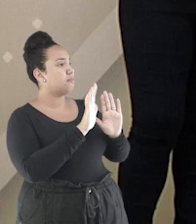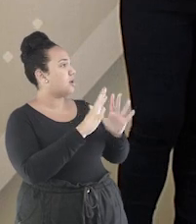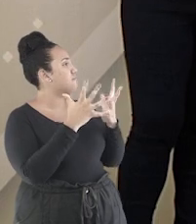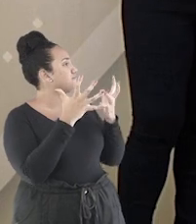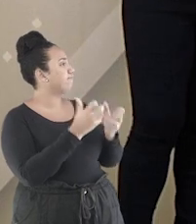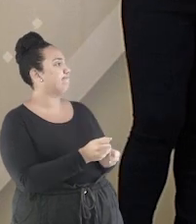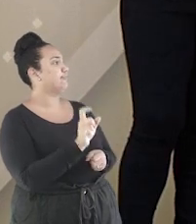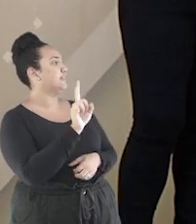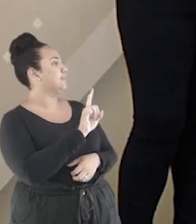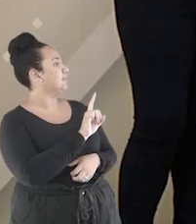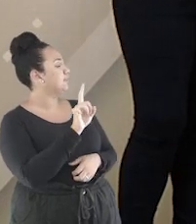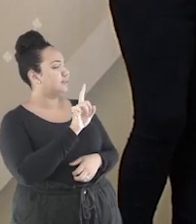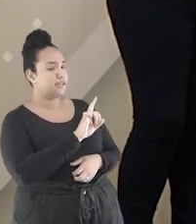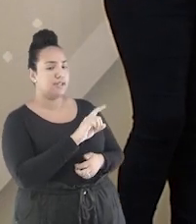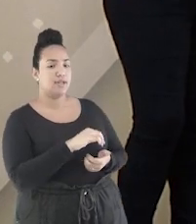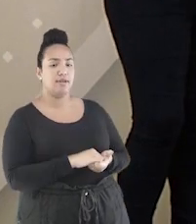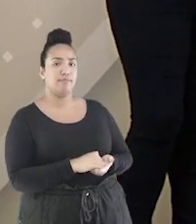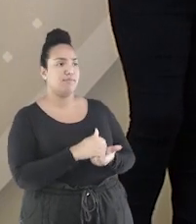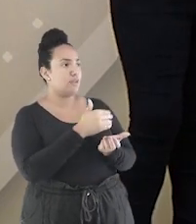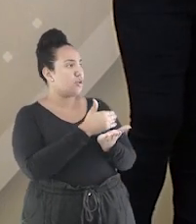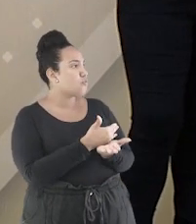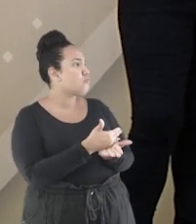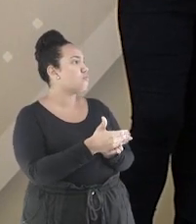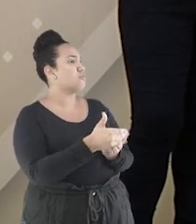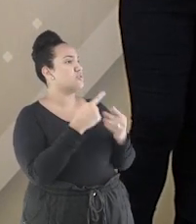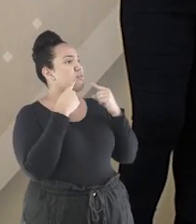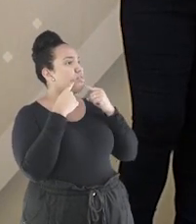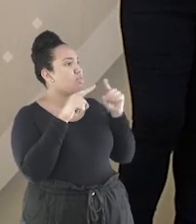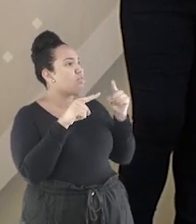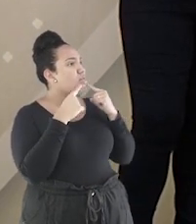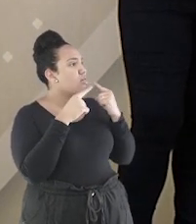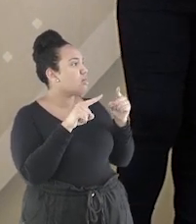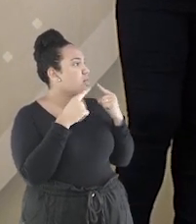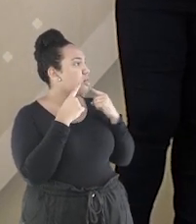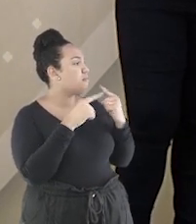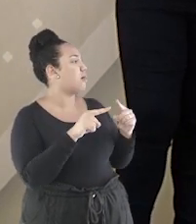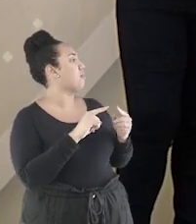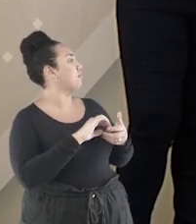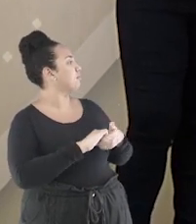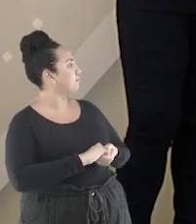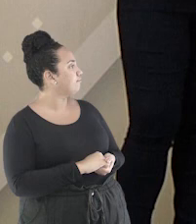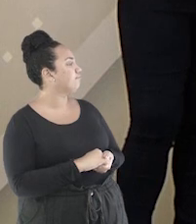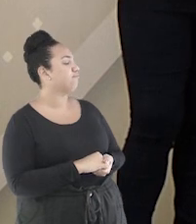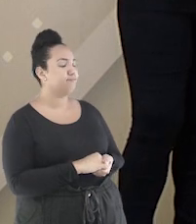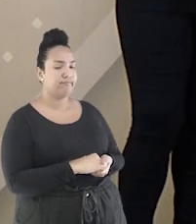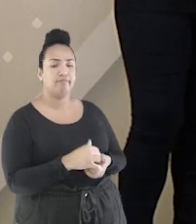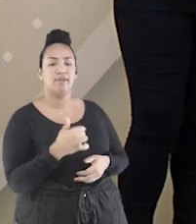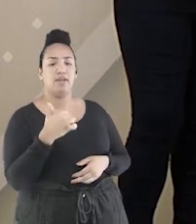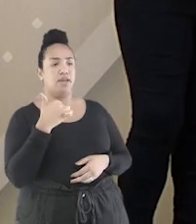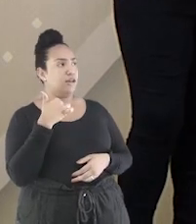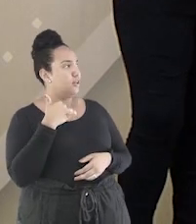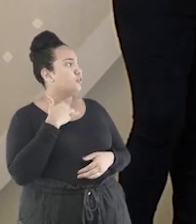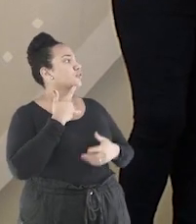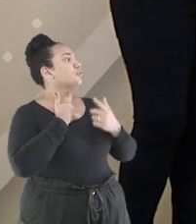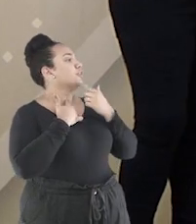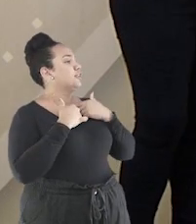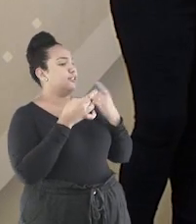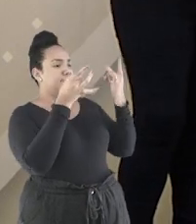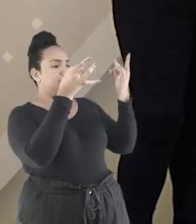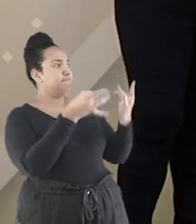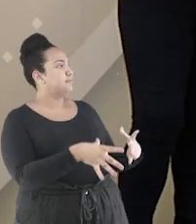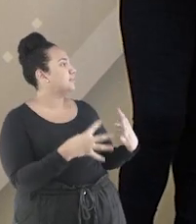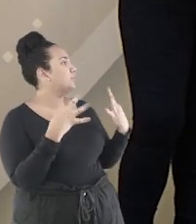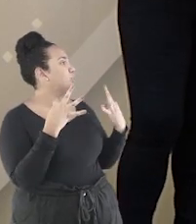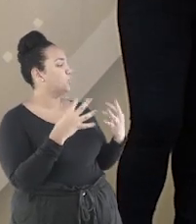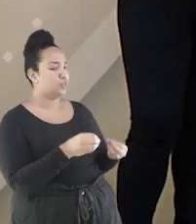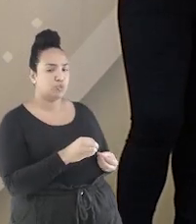erros. E começou a soltar a franga lá na empresa. Acredita? Acredito. Deu vontade de chutar o pau da barraca e